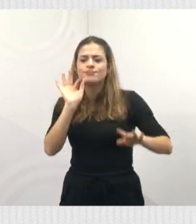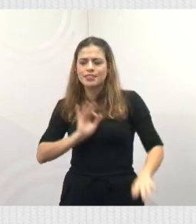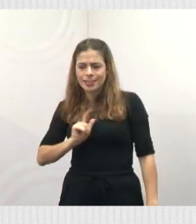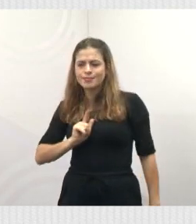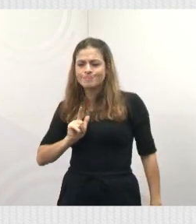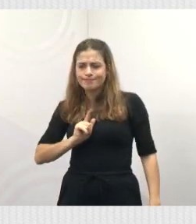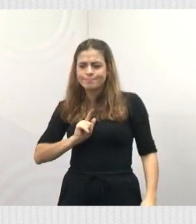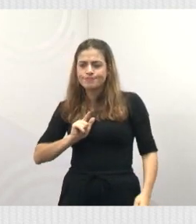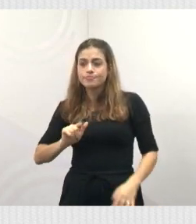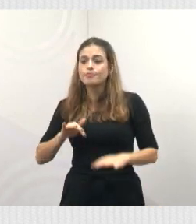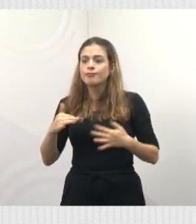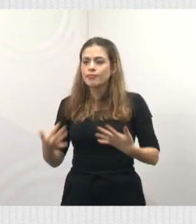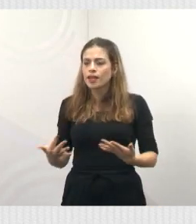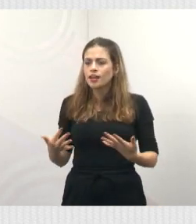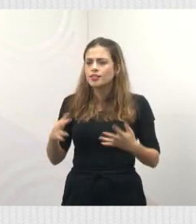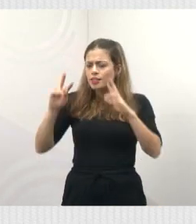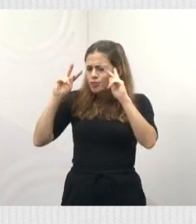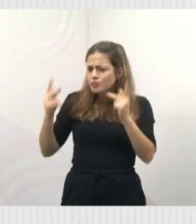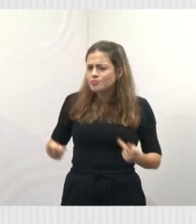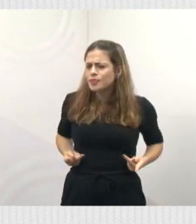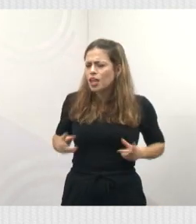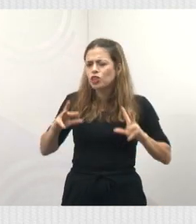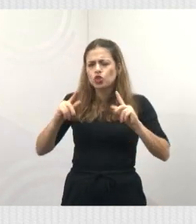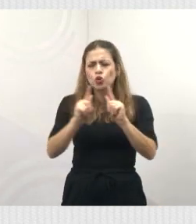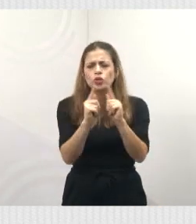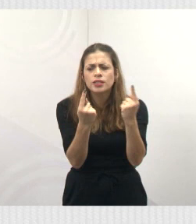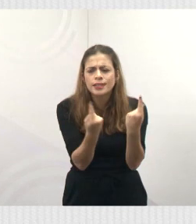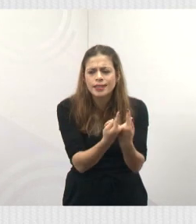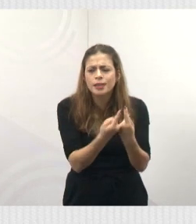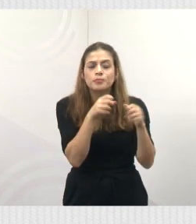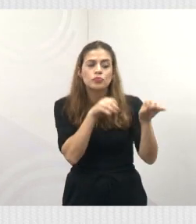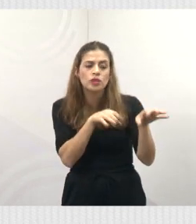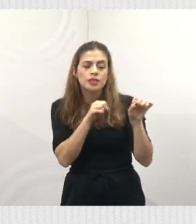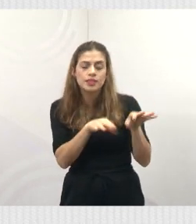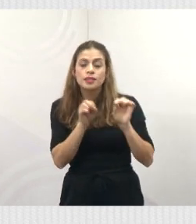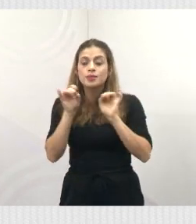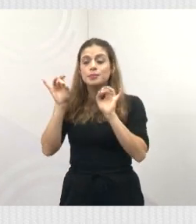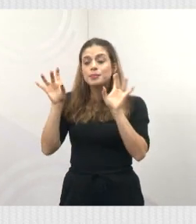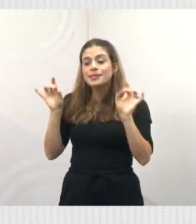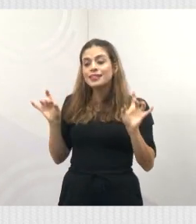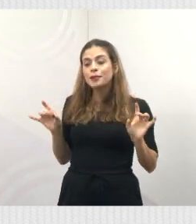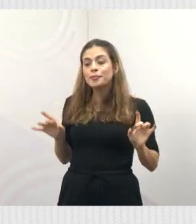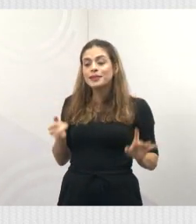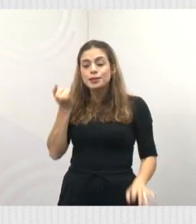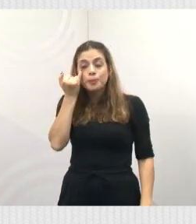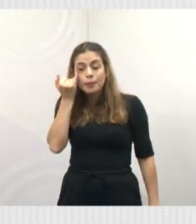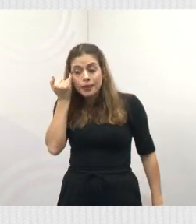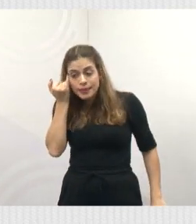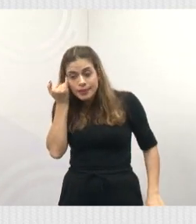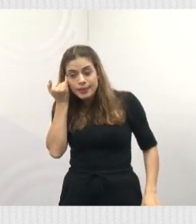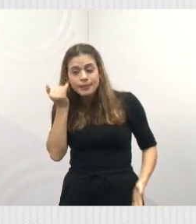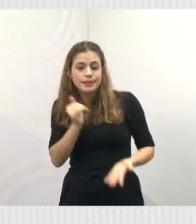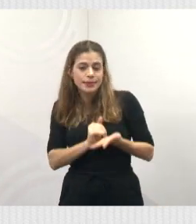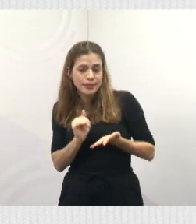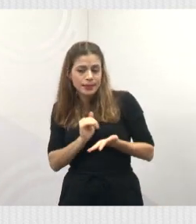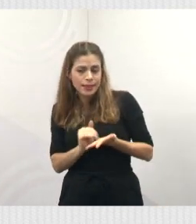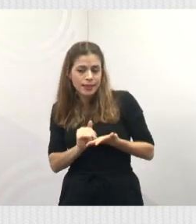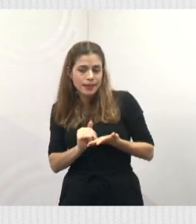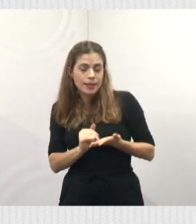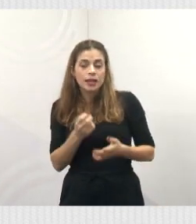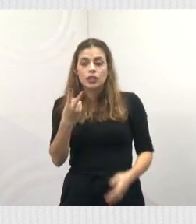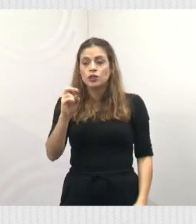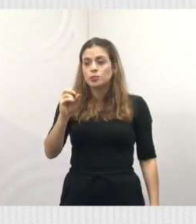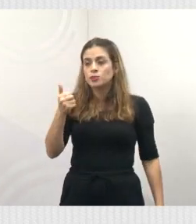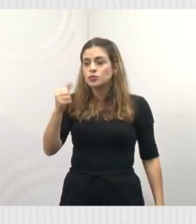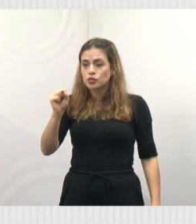fazer um reconhecimento a toda a equipe de educação, em especial nossa secretária Maria Tereza. Nós conseguimos já, em 2018,